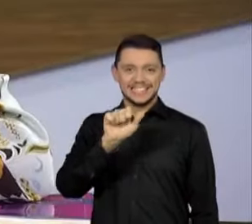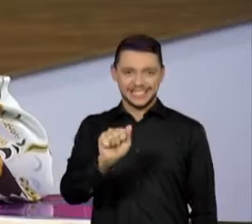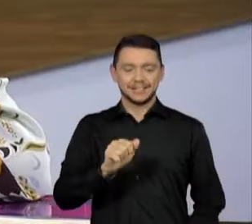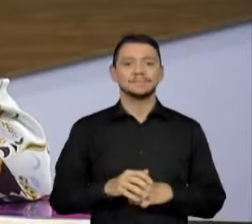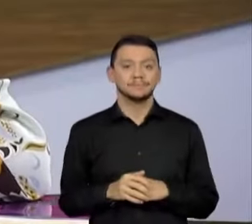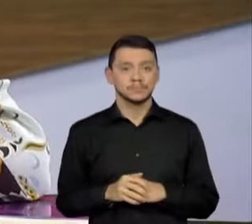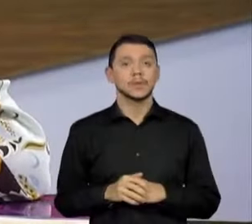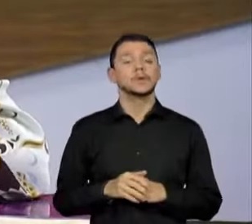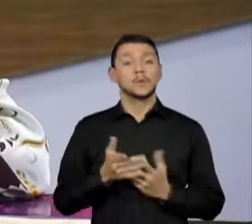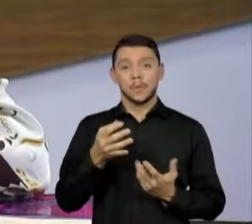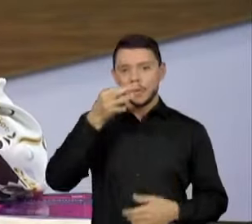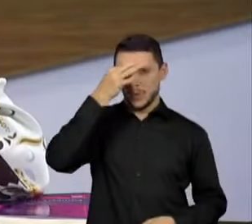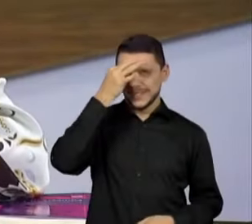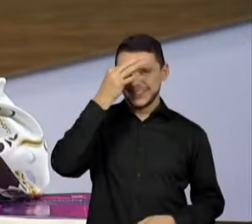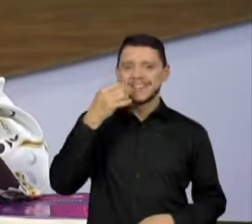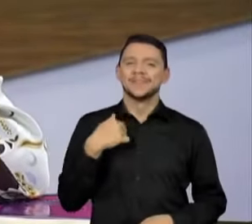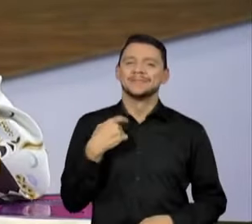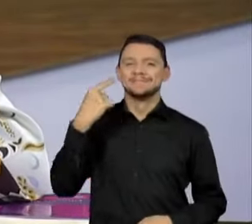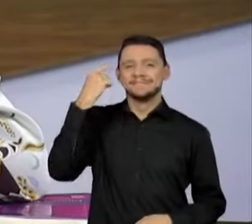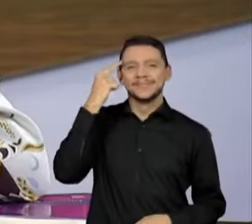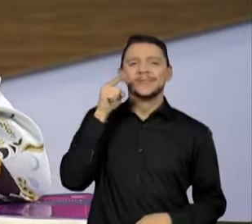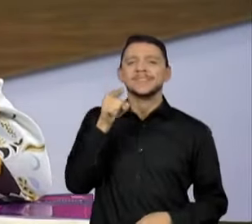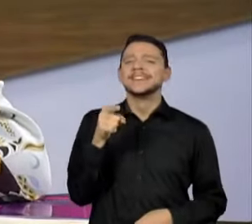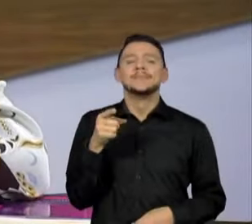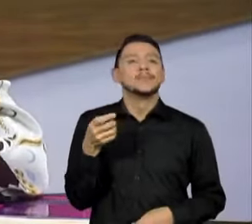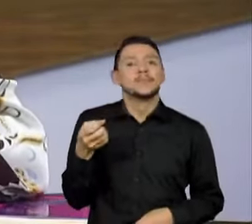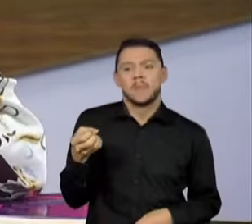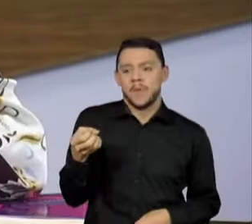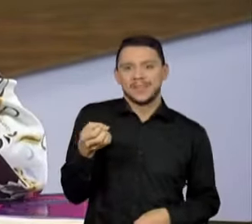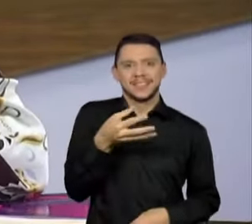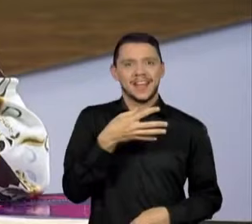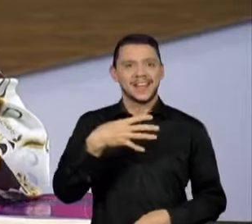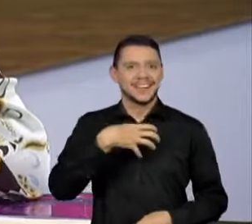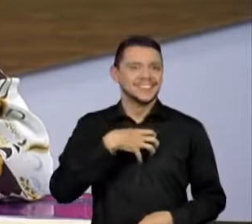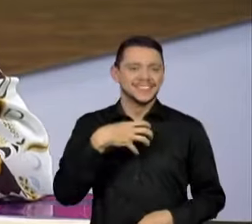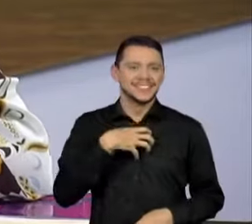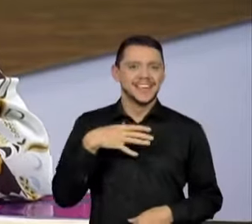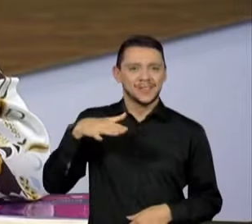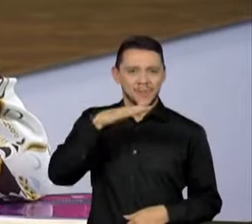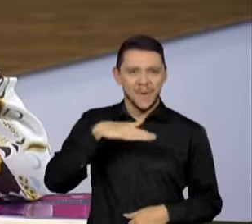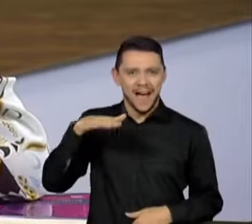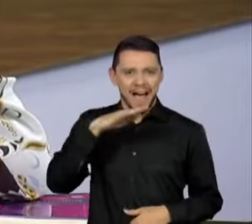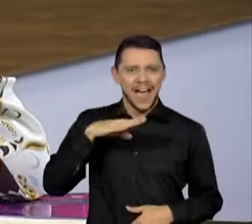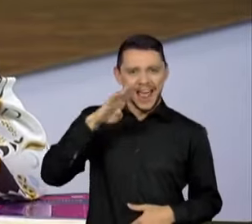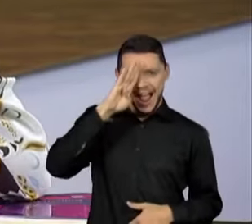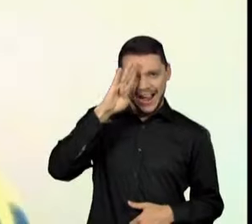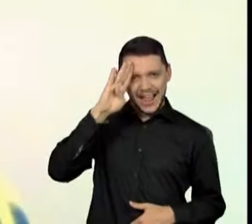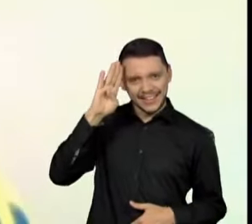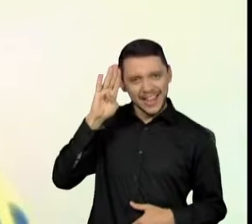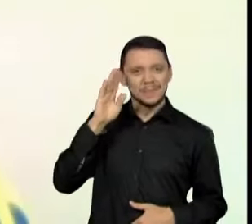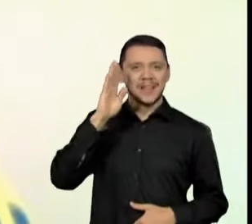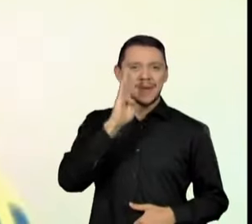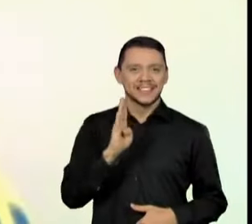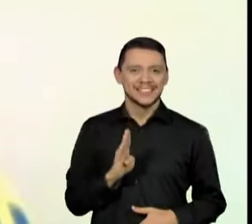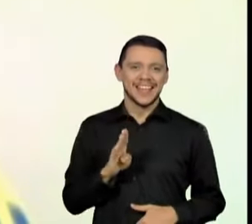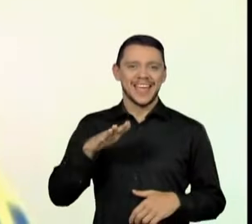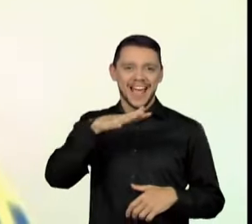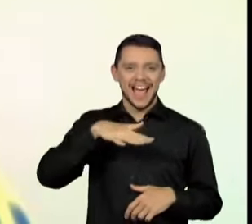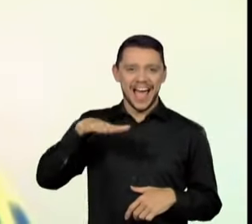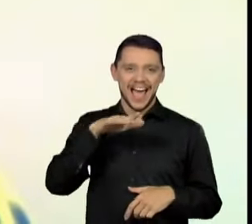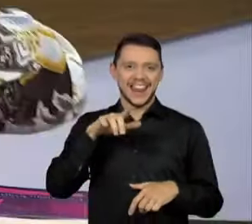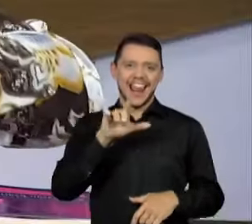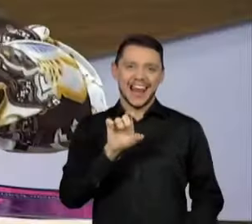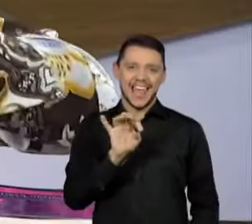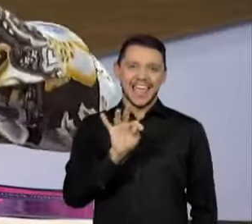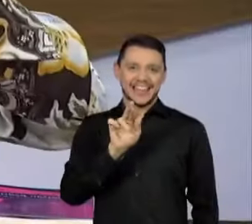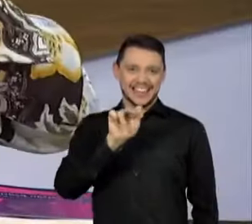Conceição, eu acho que você é muito moderna para a Academia Brasileira de Letras, sabe? É